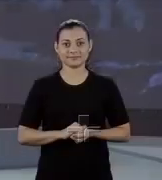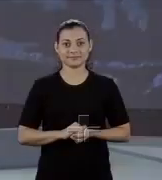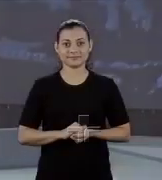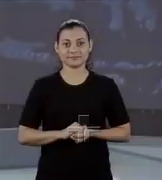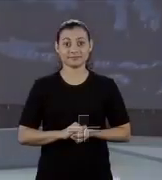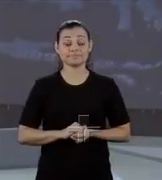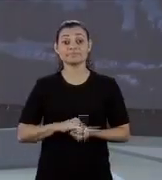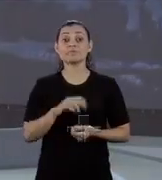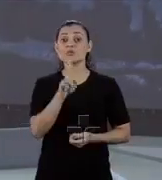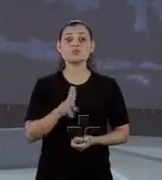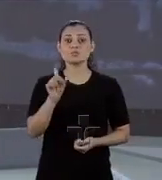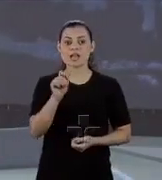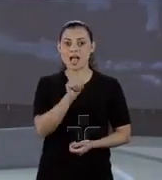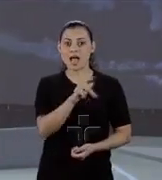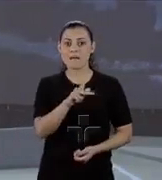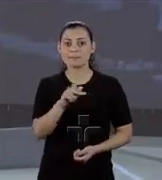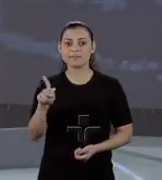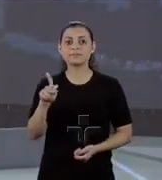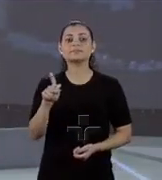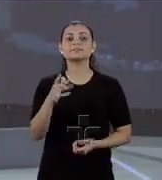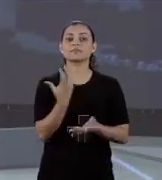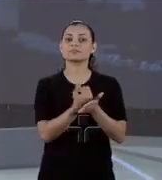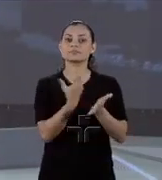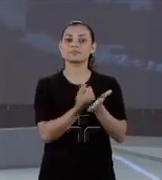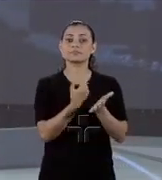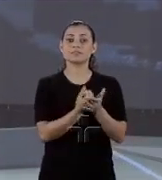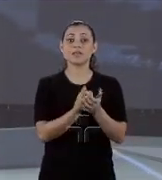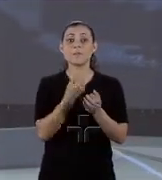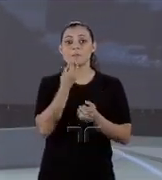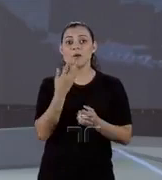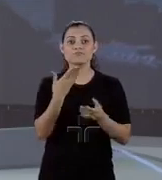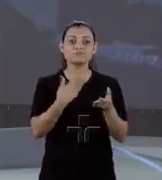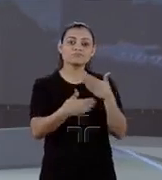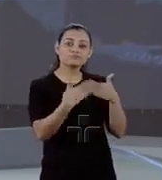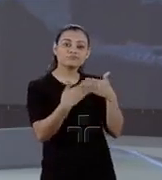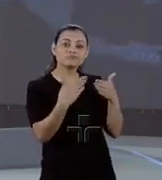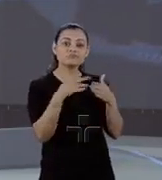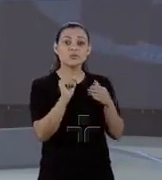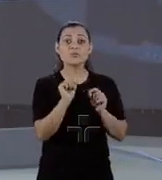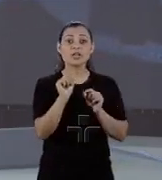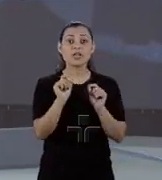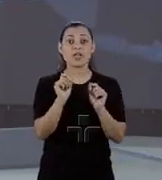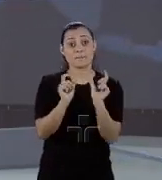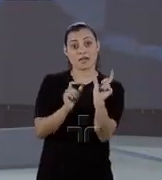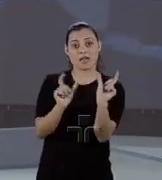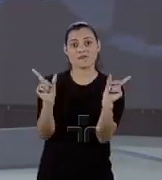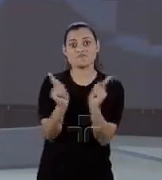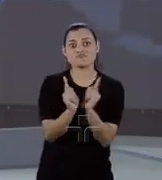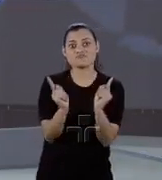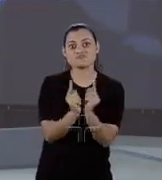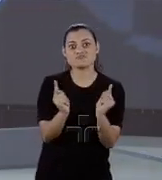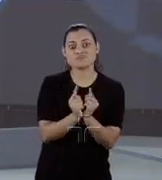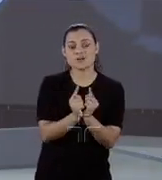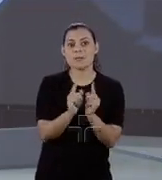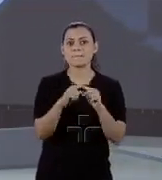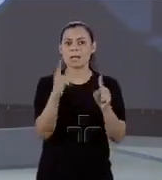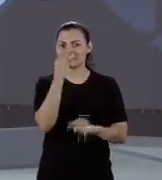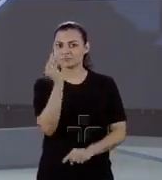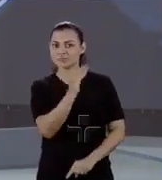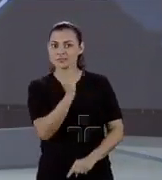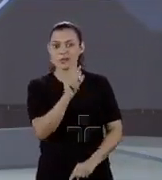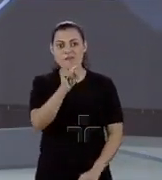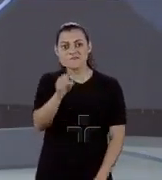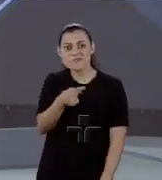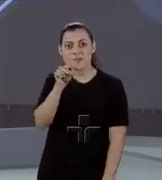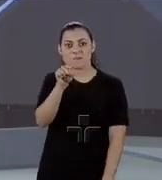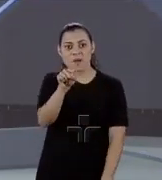No uso de aplicativos de mensagem, é comum trocar palavras por abreviações e sinais. O problema é quando se ignora a pontuação e o acento. Nesse